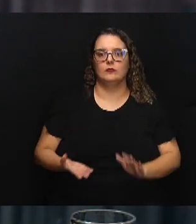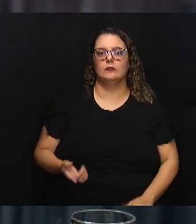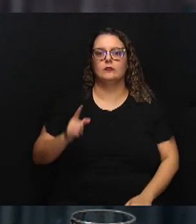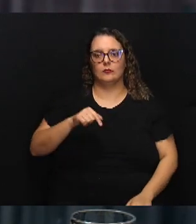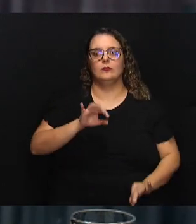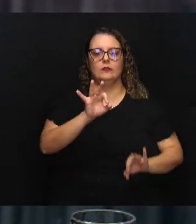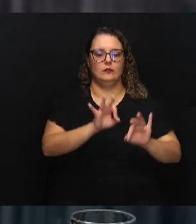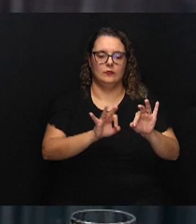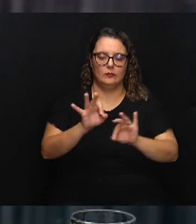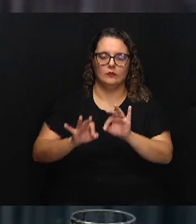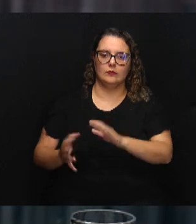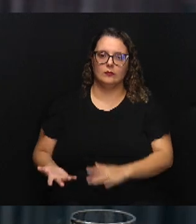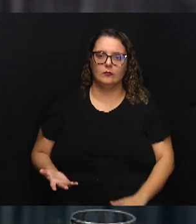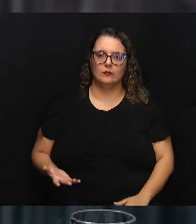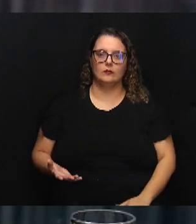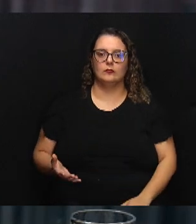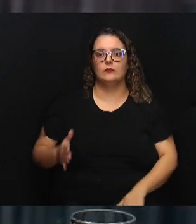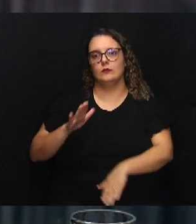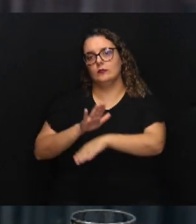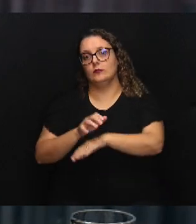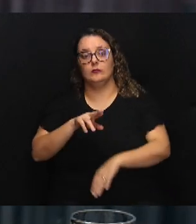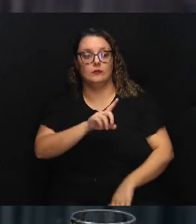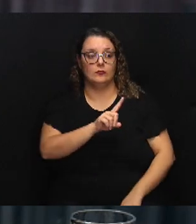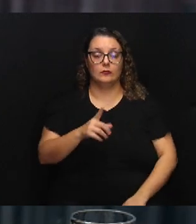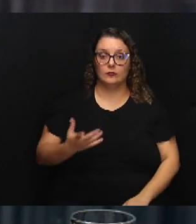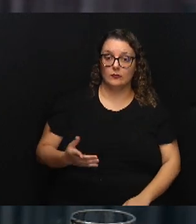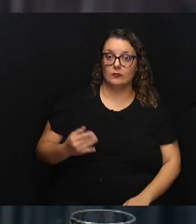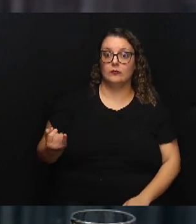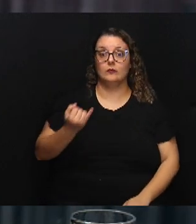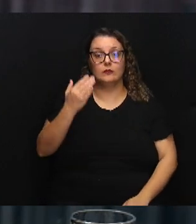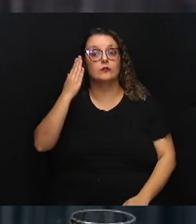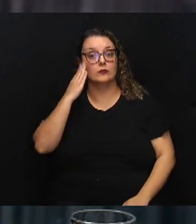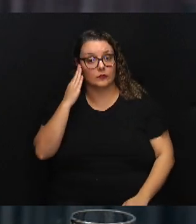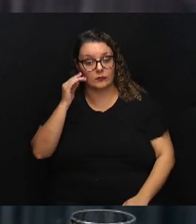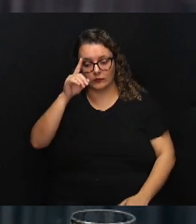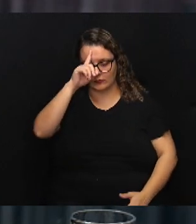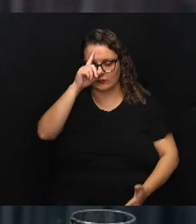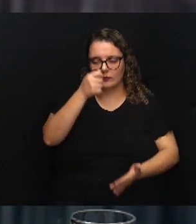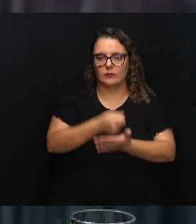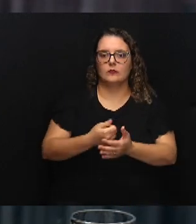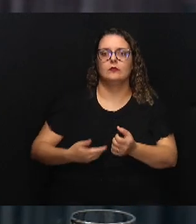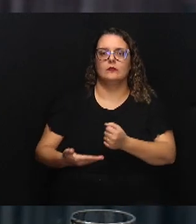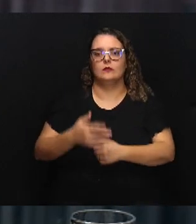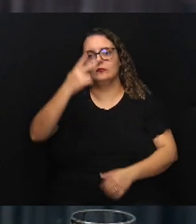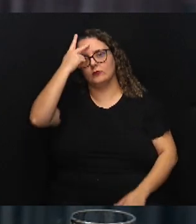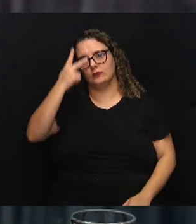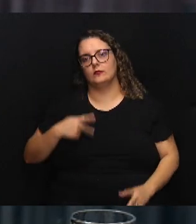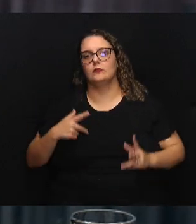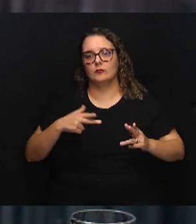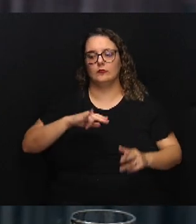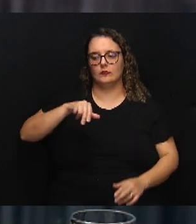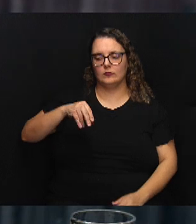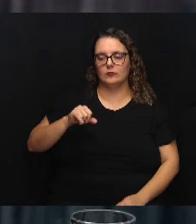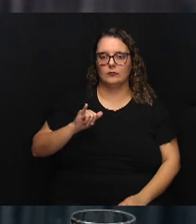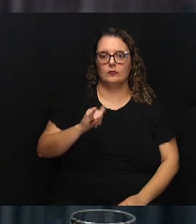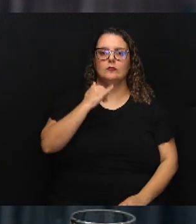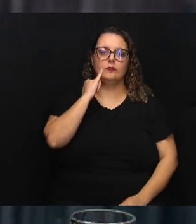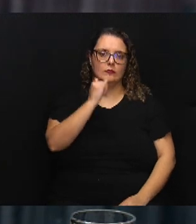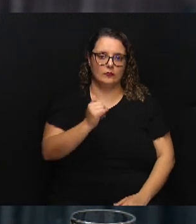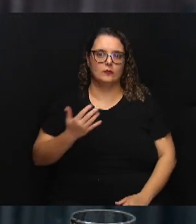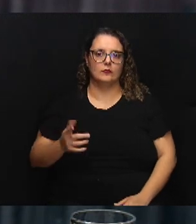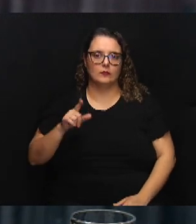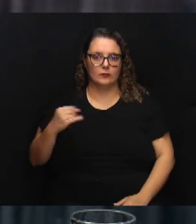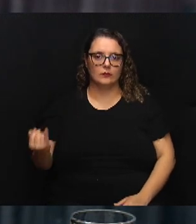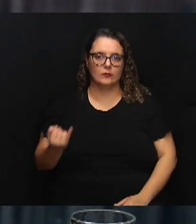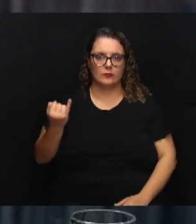planejamento, né? Ou com ajuda ou não, o importante é saiba e tome as decisões com base em você, que nem a Josi comentou. É muito importante